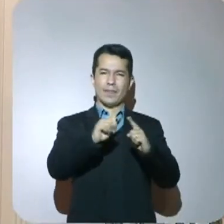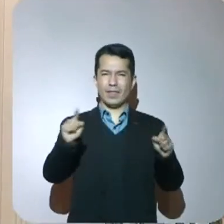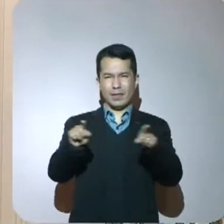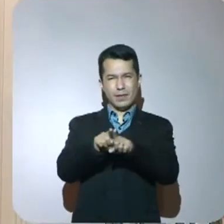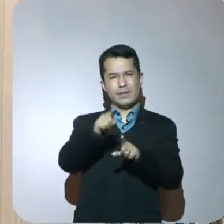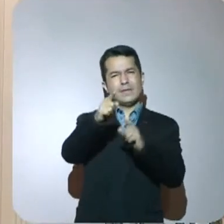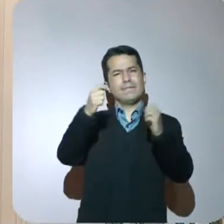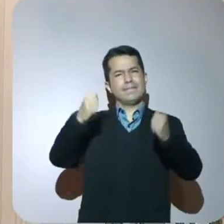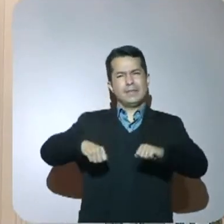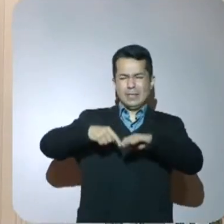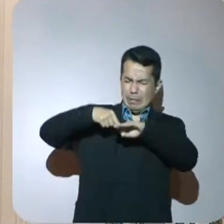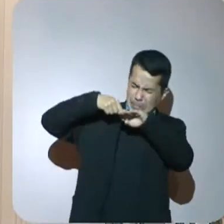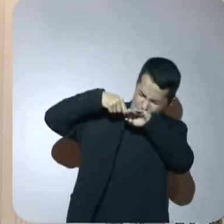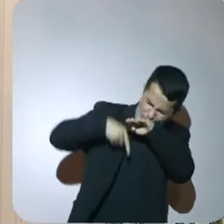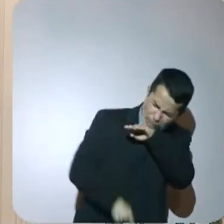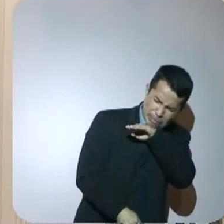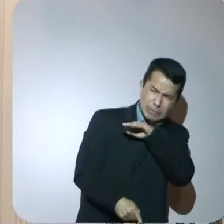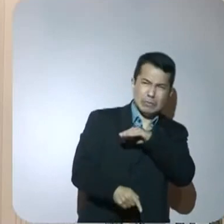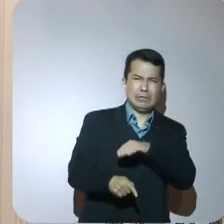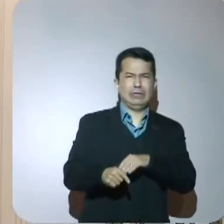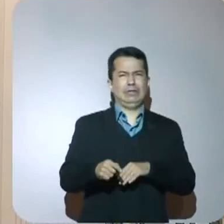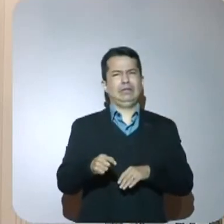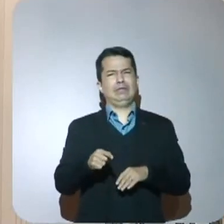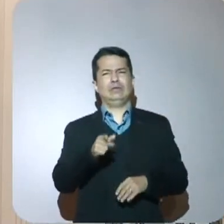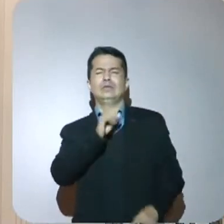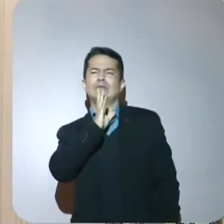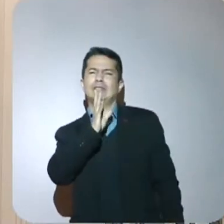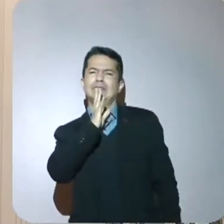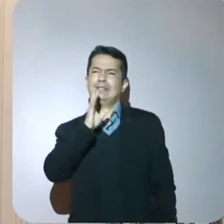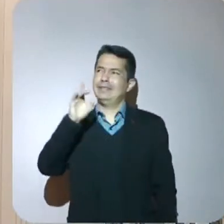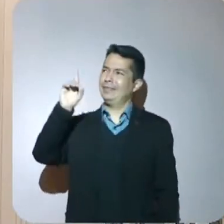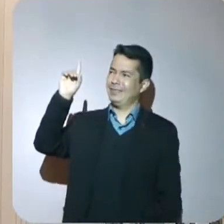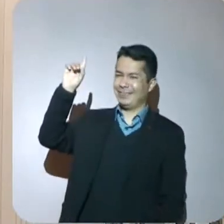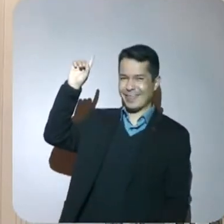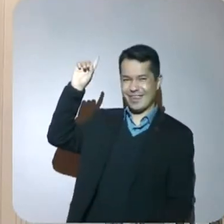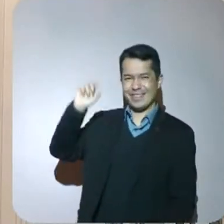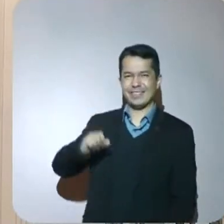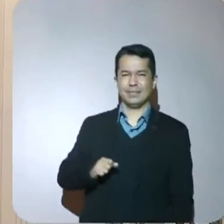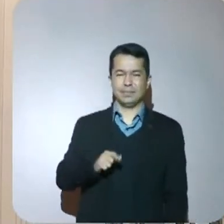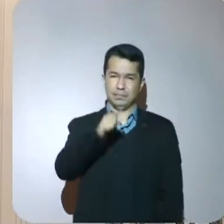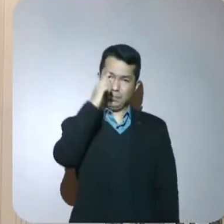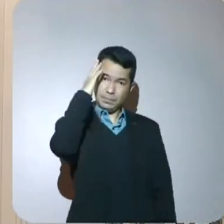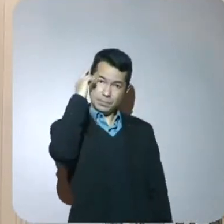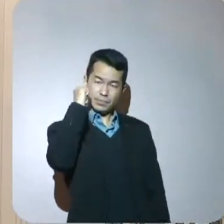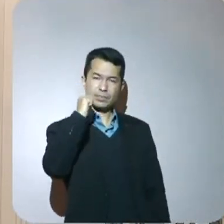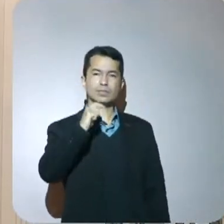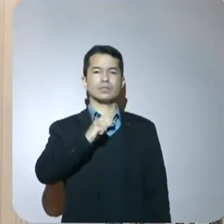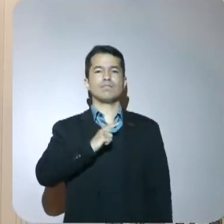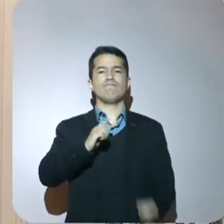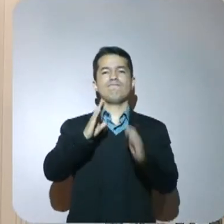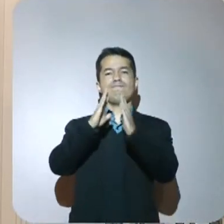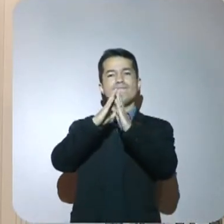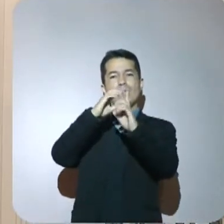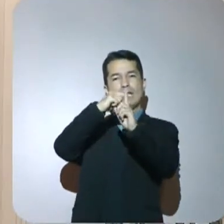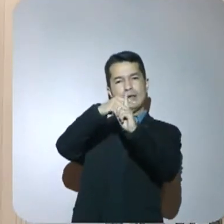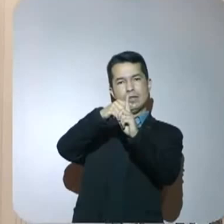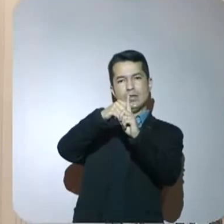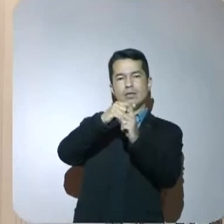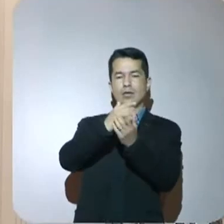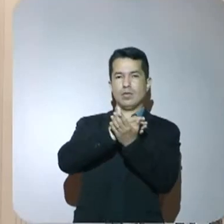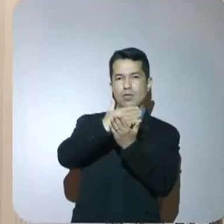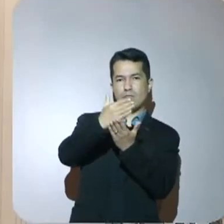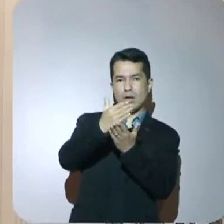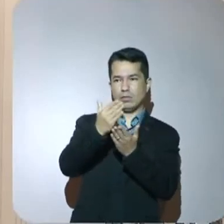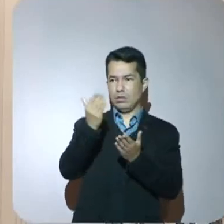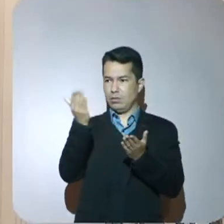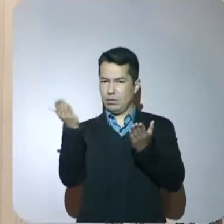Sabe, quando a igreja vive esse equilíbrio, ela cresce,